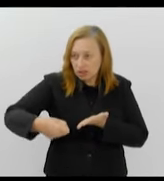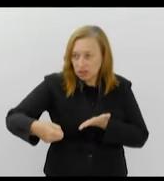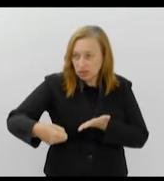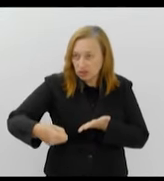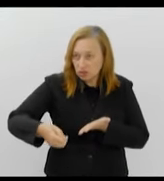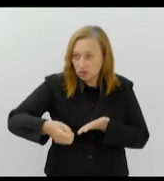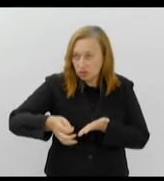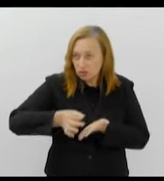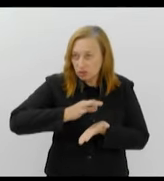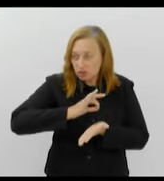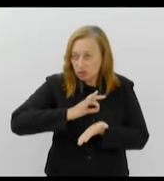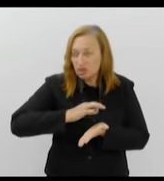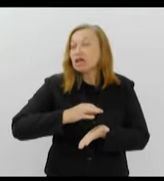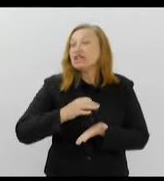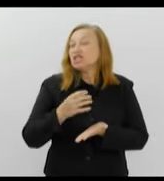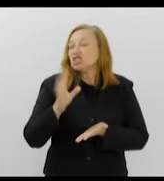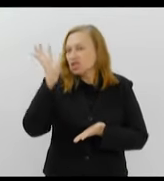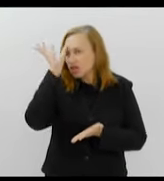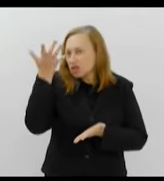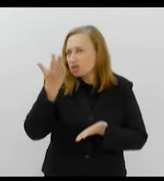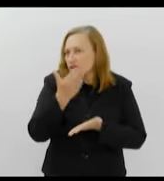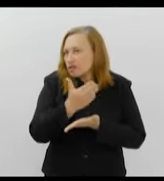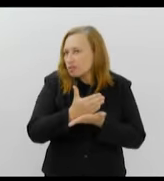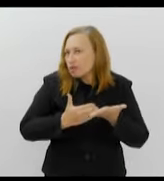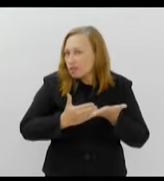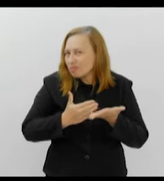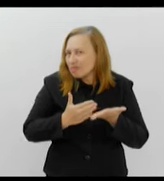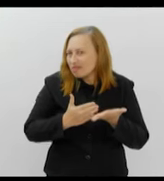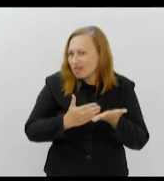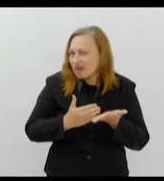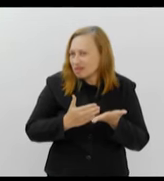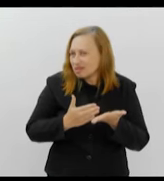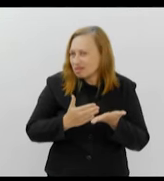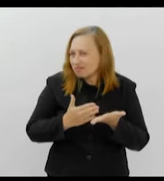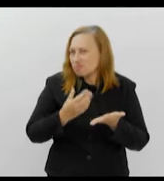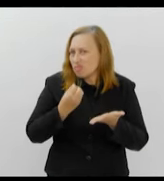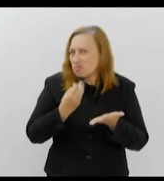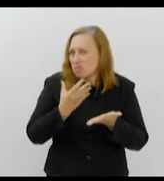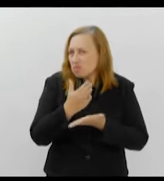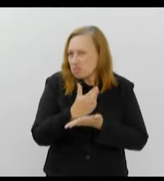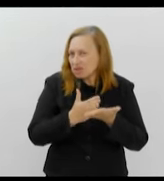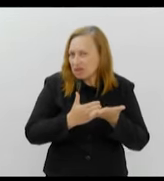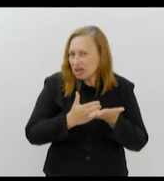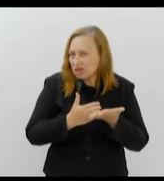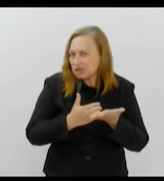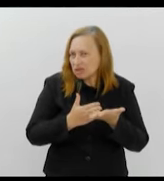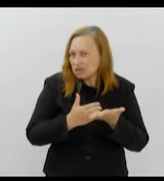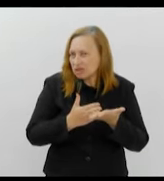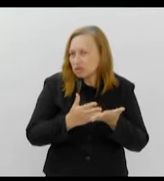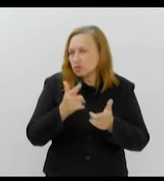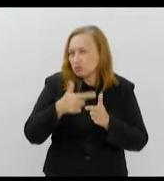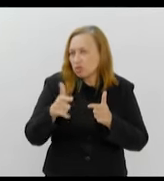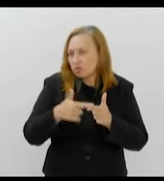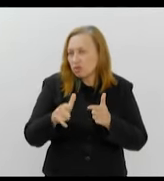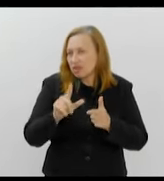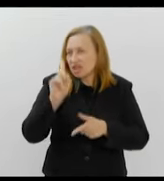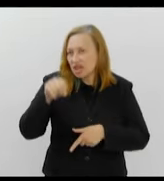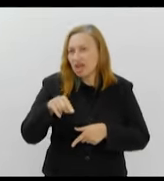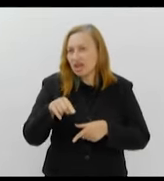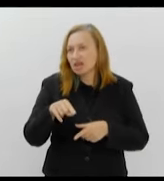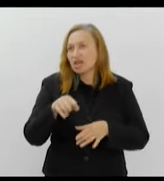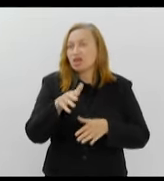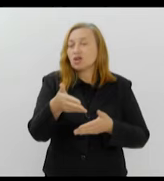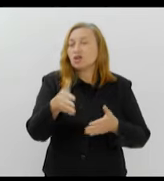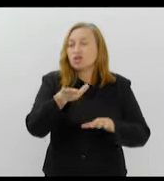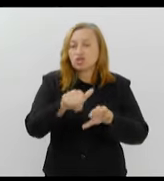de resolver pelo menos parcialmente uma boa parcela desse déficit operacional que é chamar